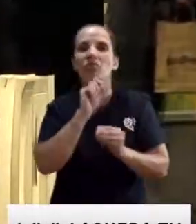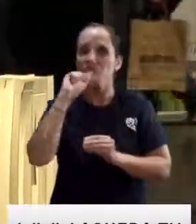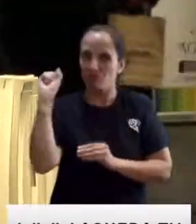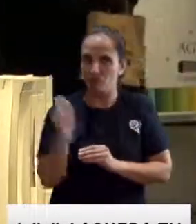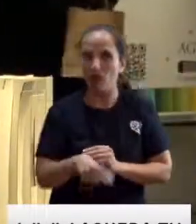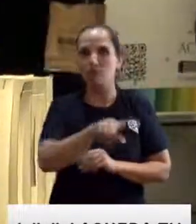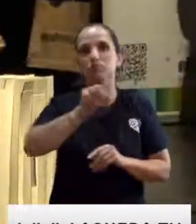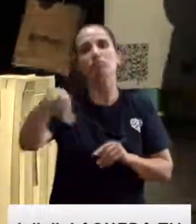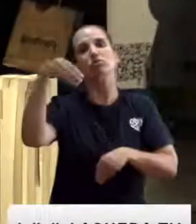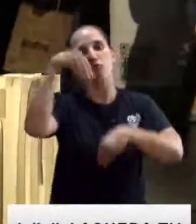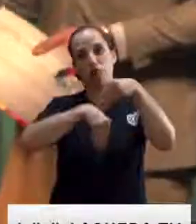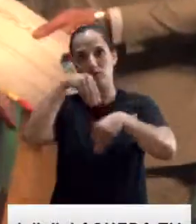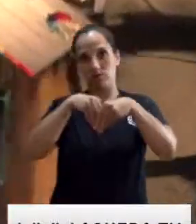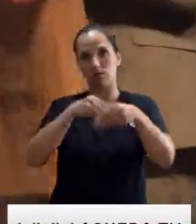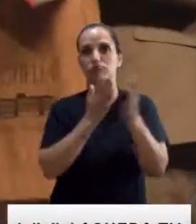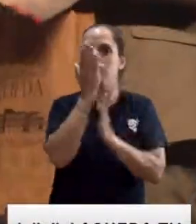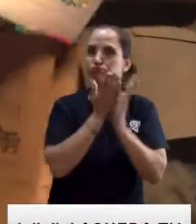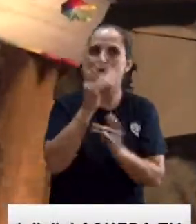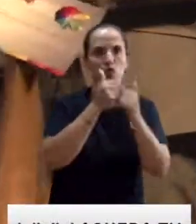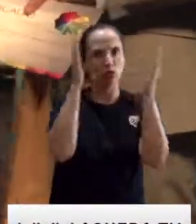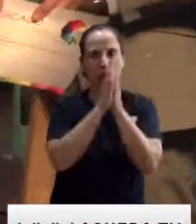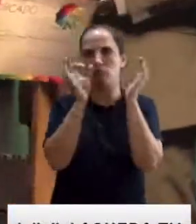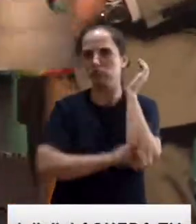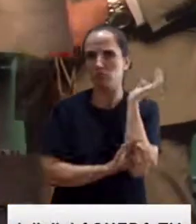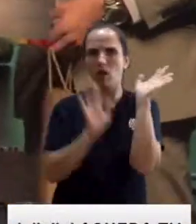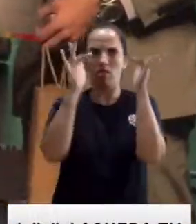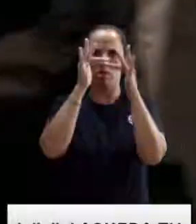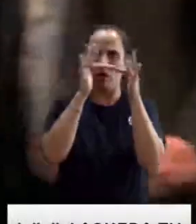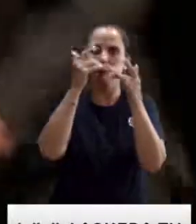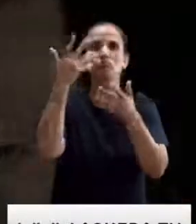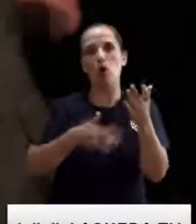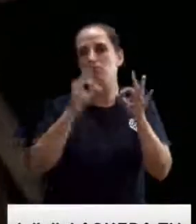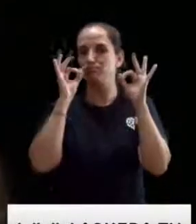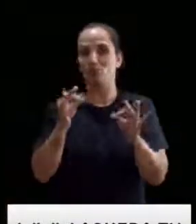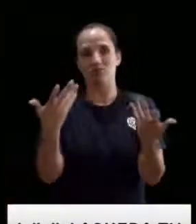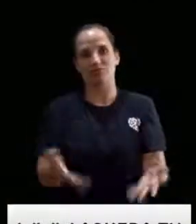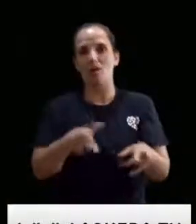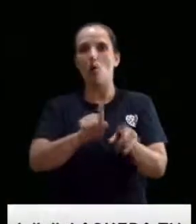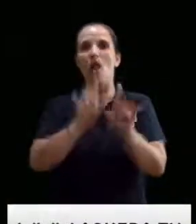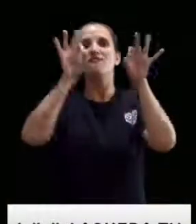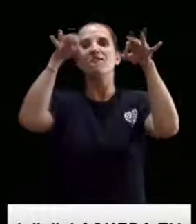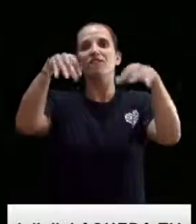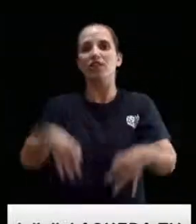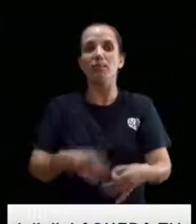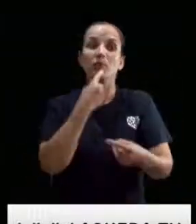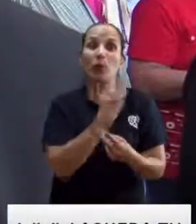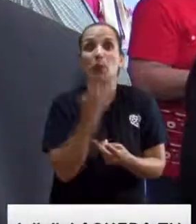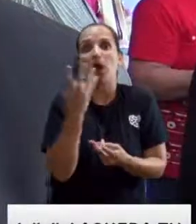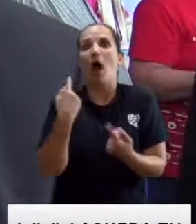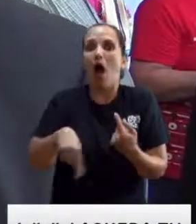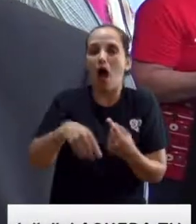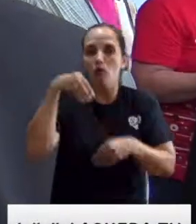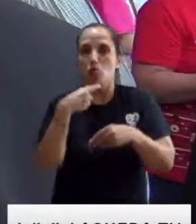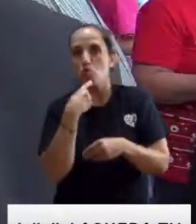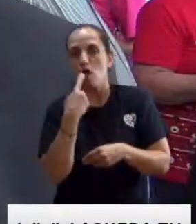depois então o processo de votação que decorreu em todas as freguesias, online, e este é o culminar. Tivemos aqui naturalmente uns que foram mais votados, outros menos